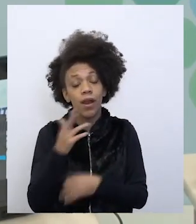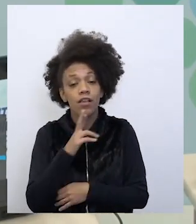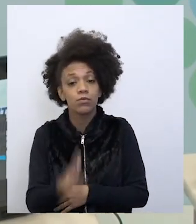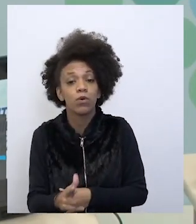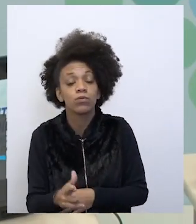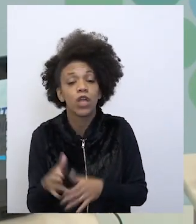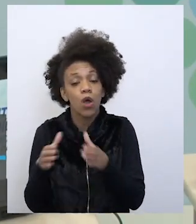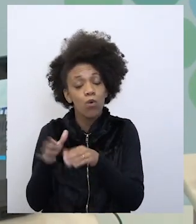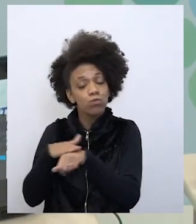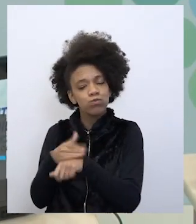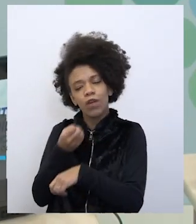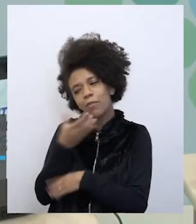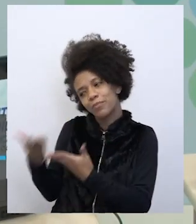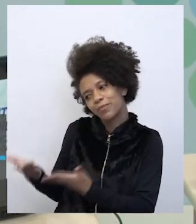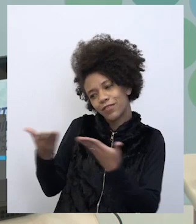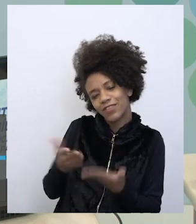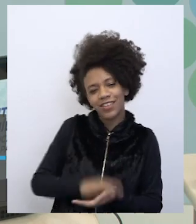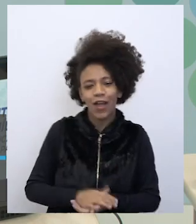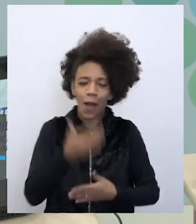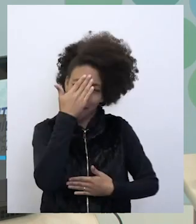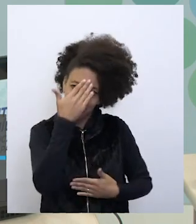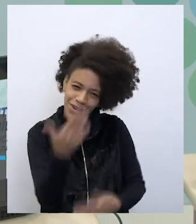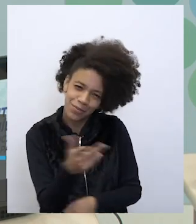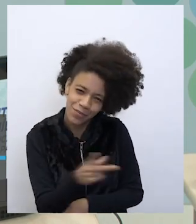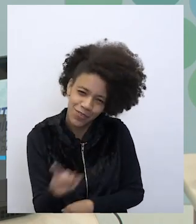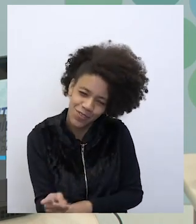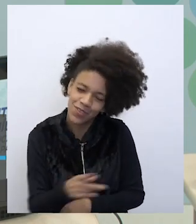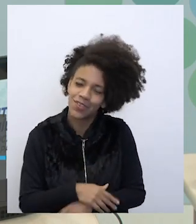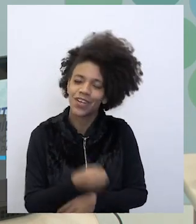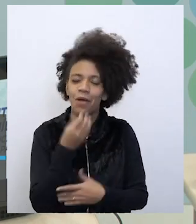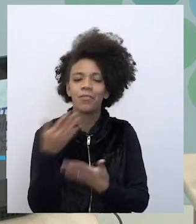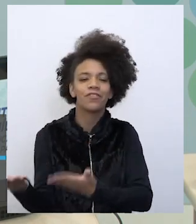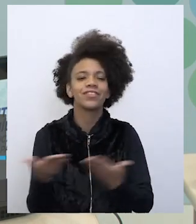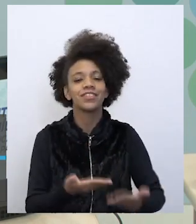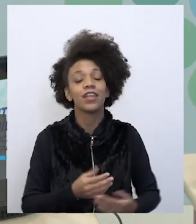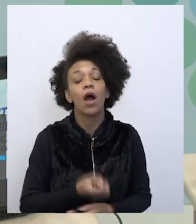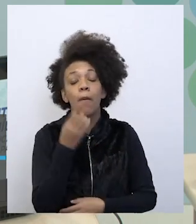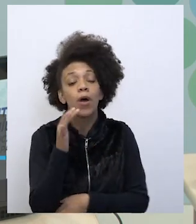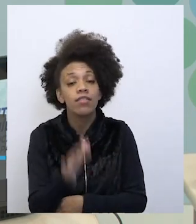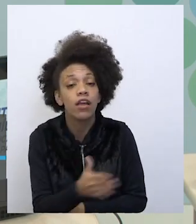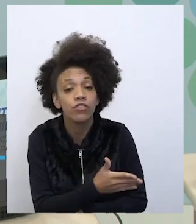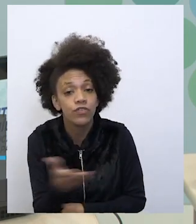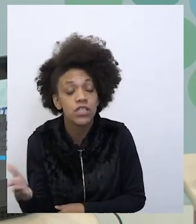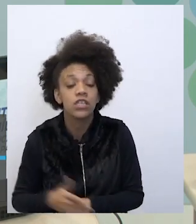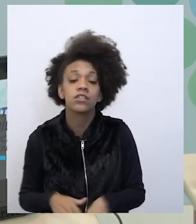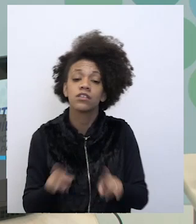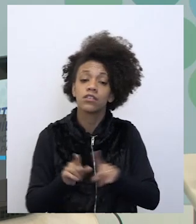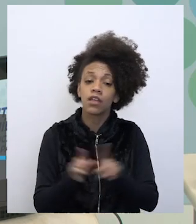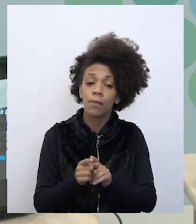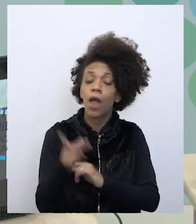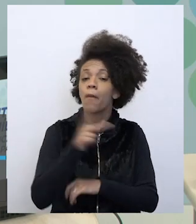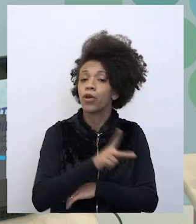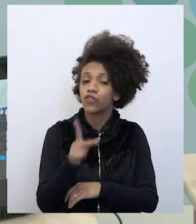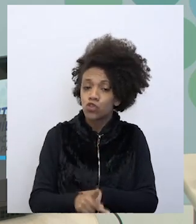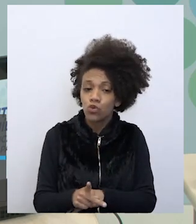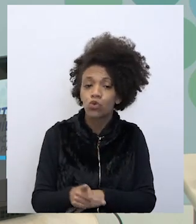chat. Bem-vinda, professora Inês. Obrigada, professora Roberta. Sejam todos bem-vindos. Boa tarde a todos. E também boa tarde a todos os professores